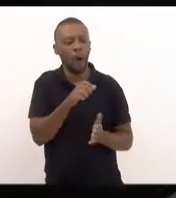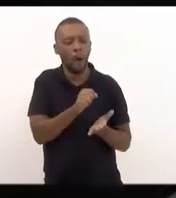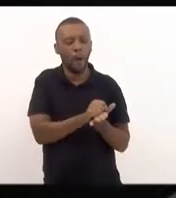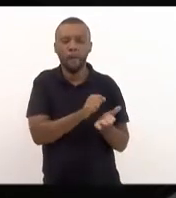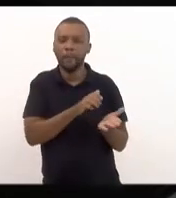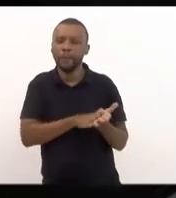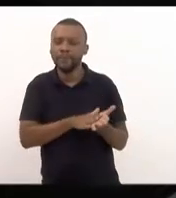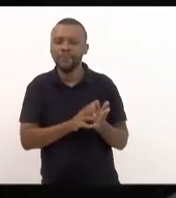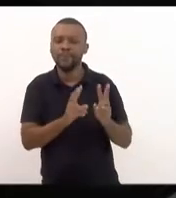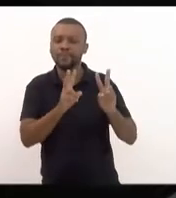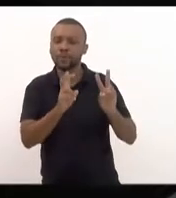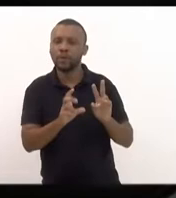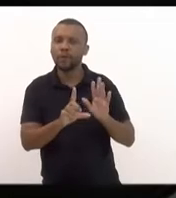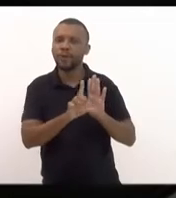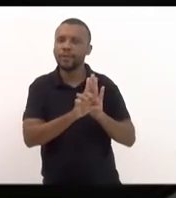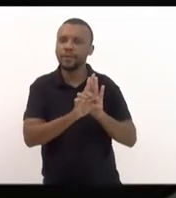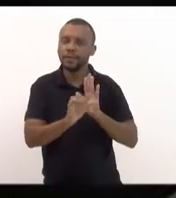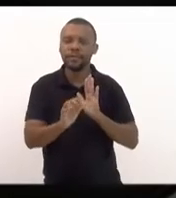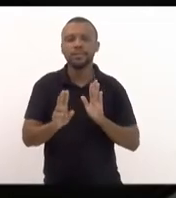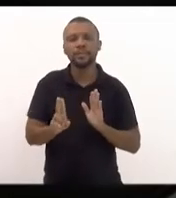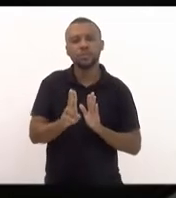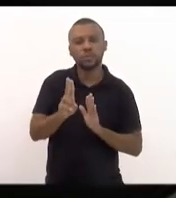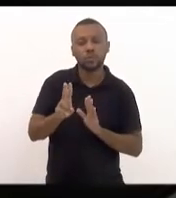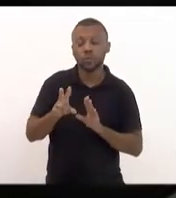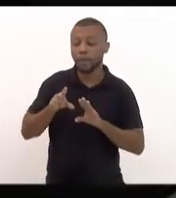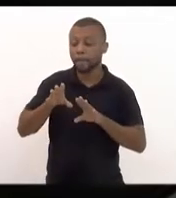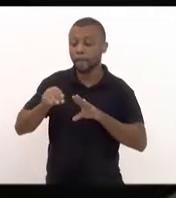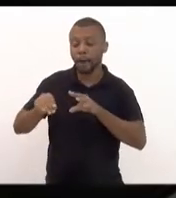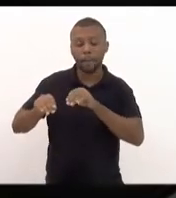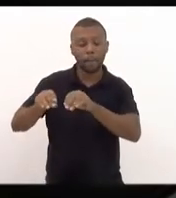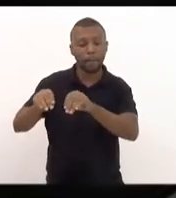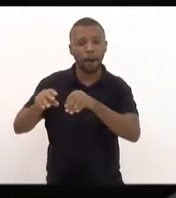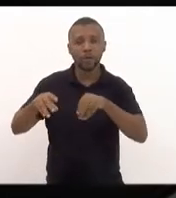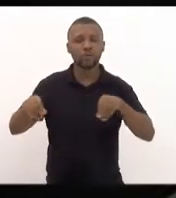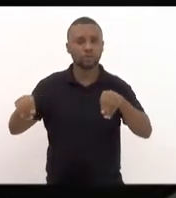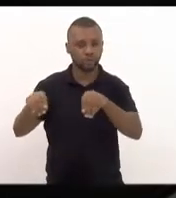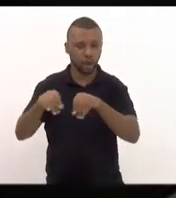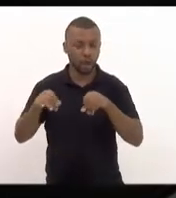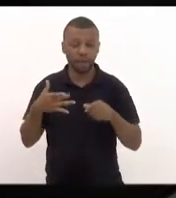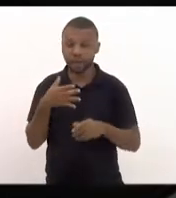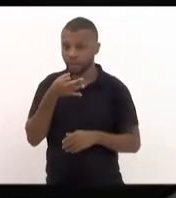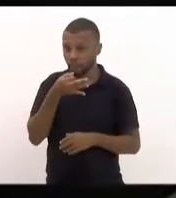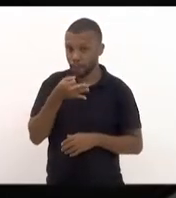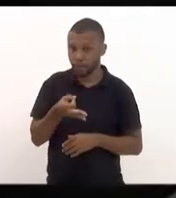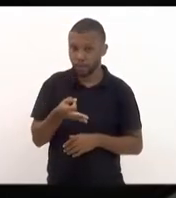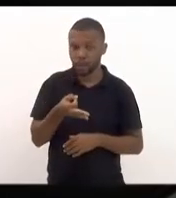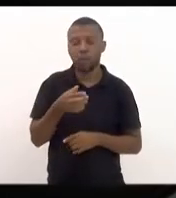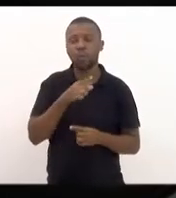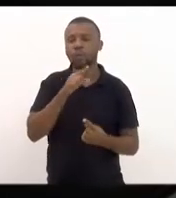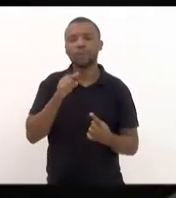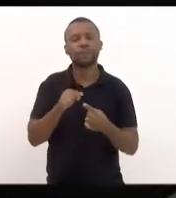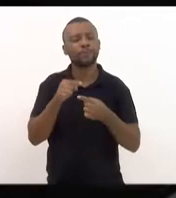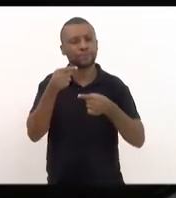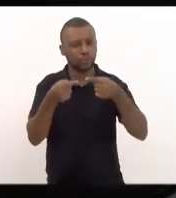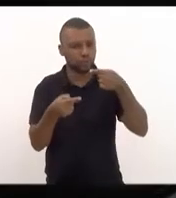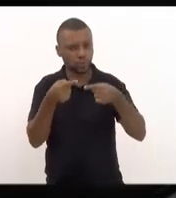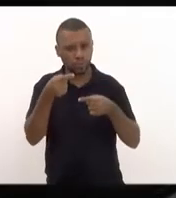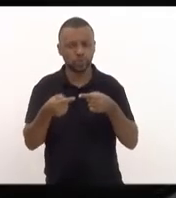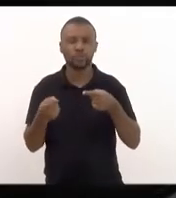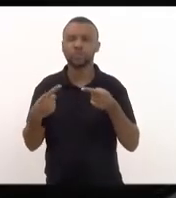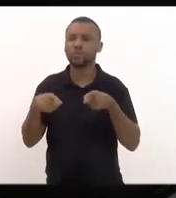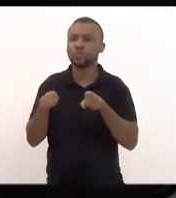à lei de uso e ocupação do solo, que eu acho, deputado Valdec, outro dia estive aqui na casa discutindo com a comissão,